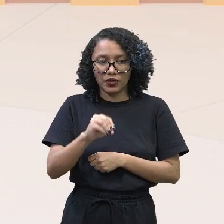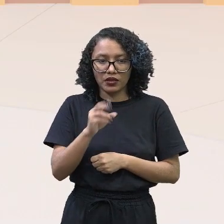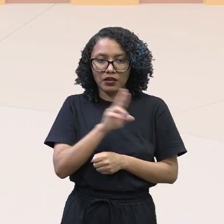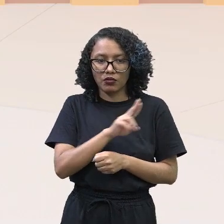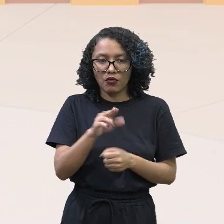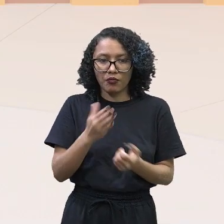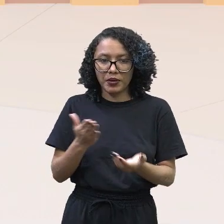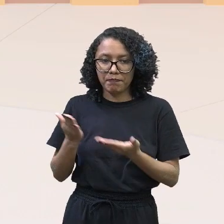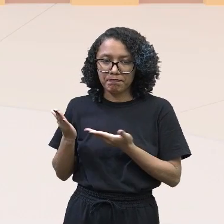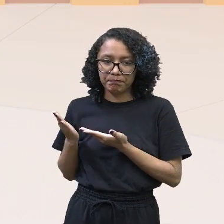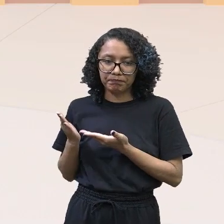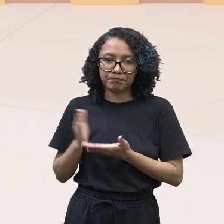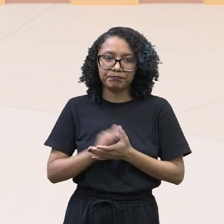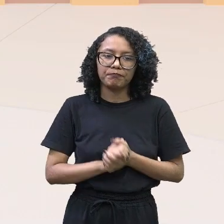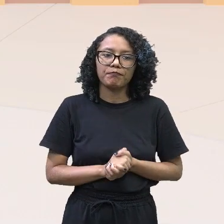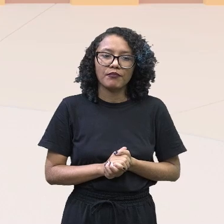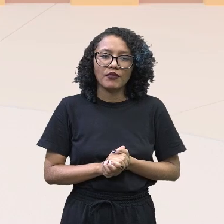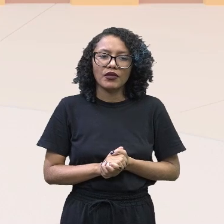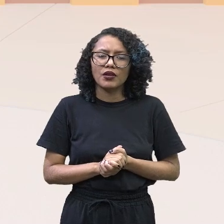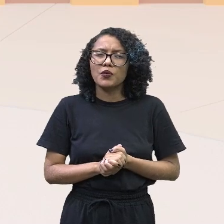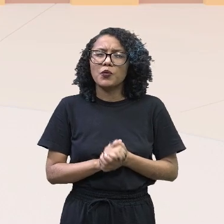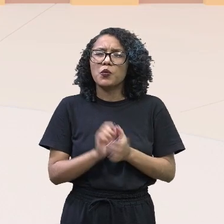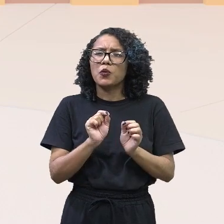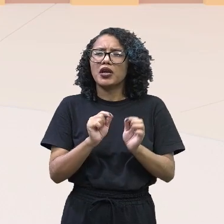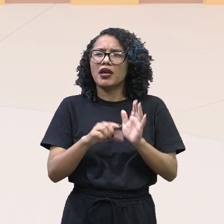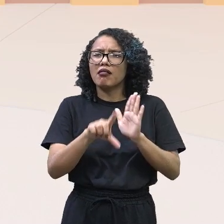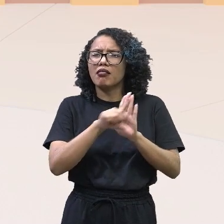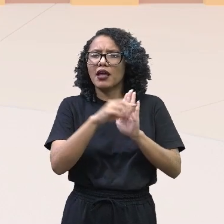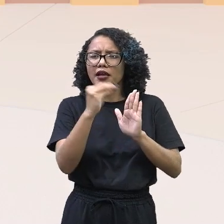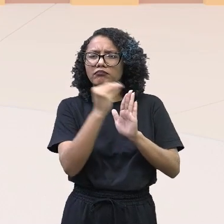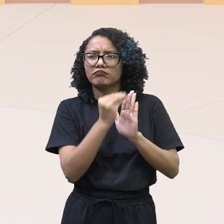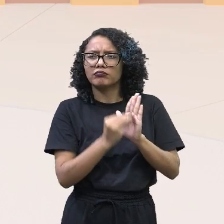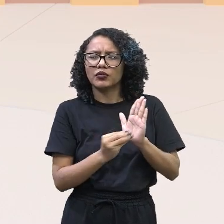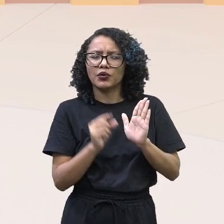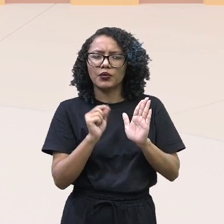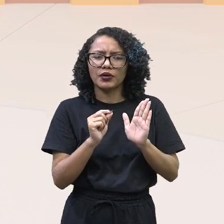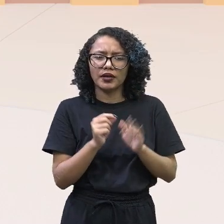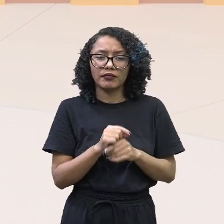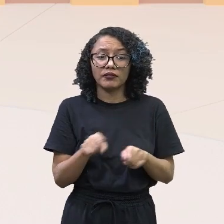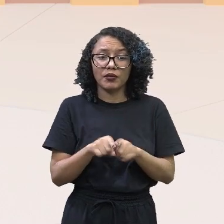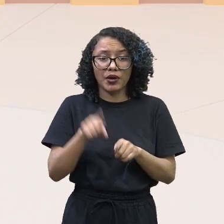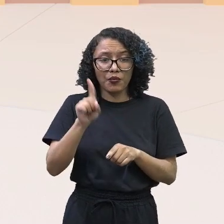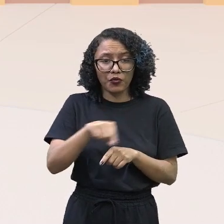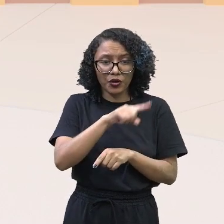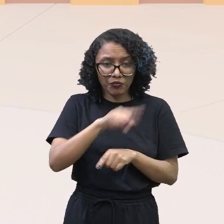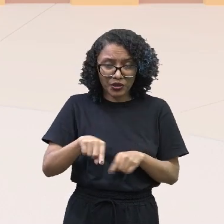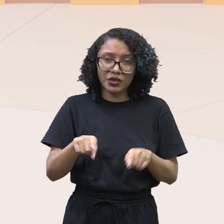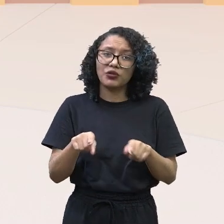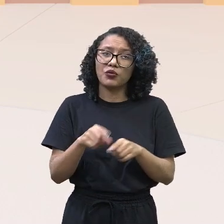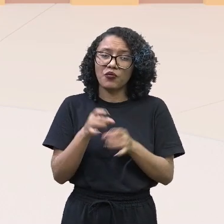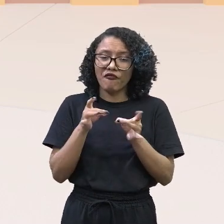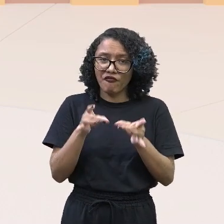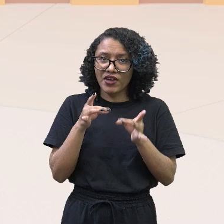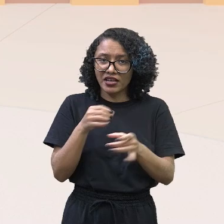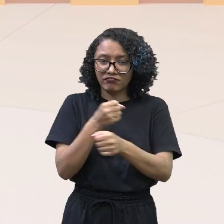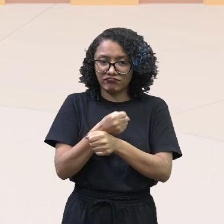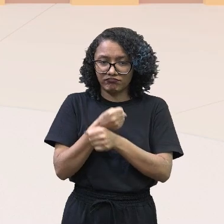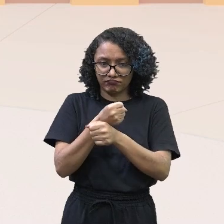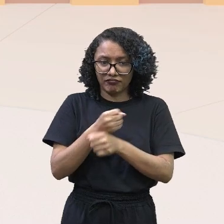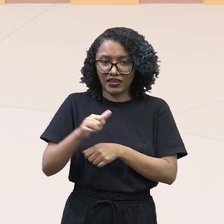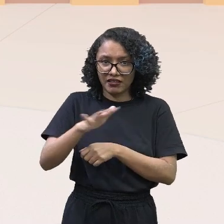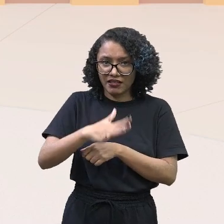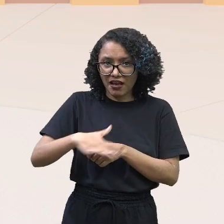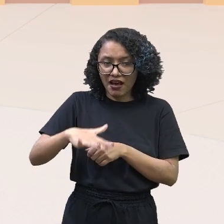de Queiroz. O que dizia essa lei? Ela proibiu o tráfico transatlântico de escravizados, encerrando